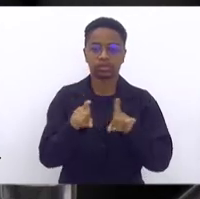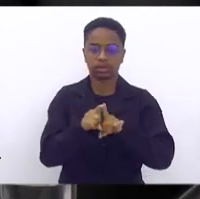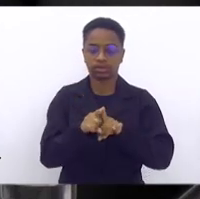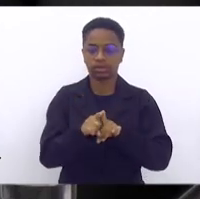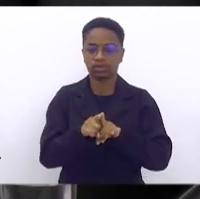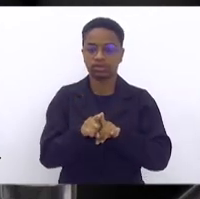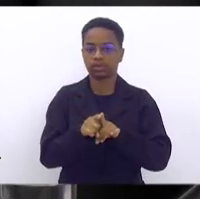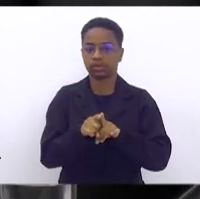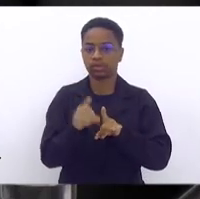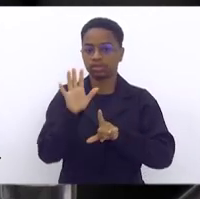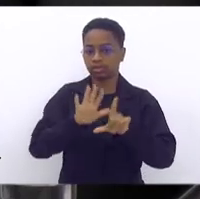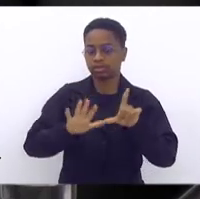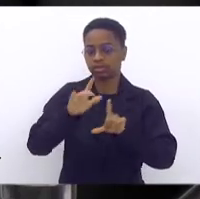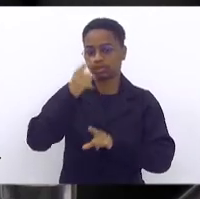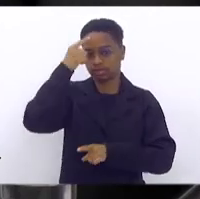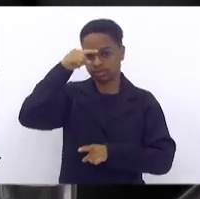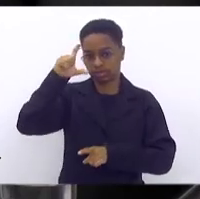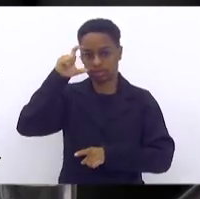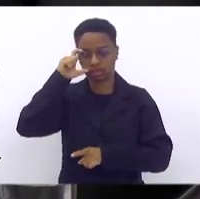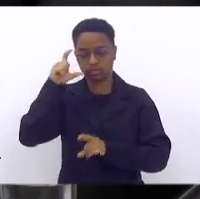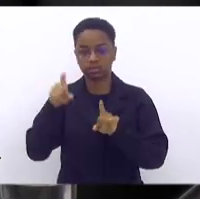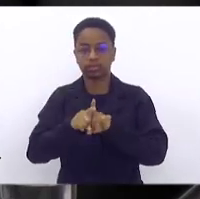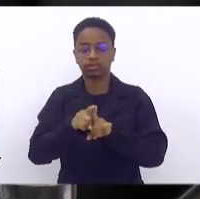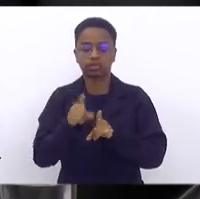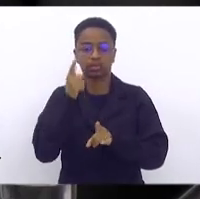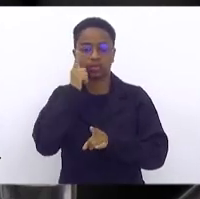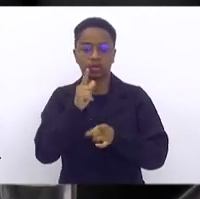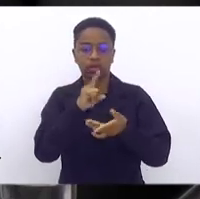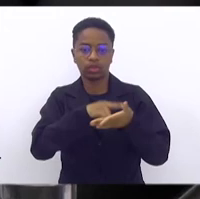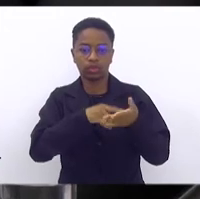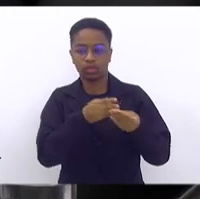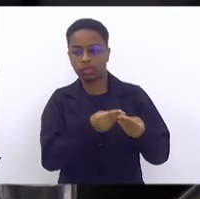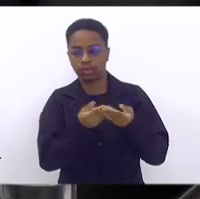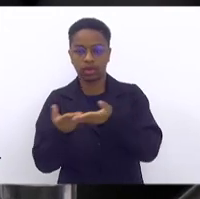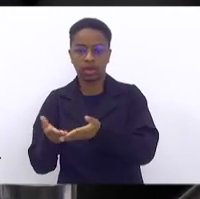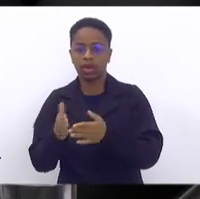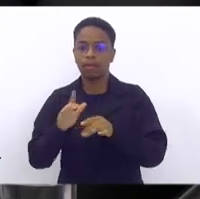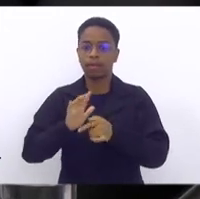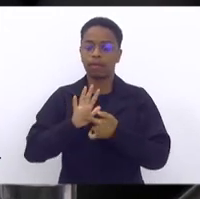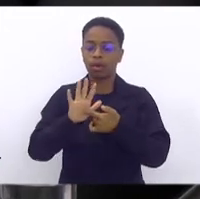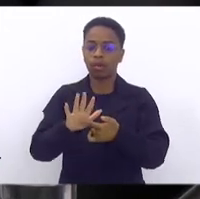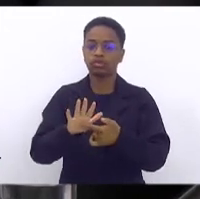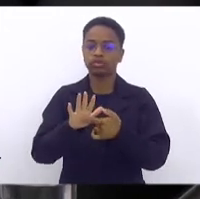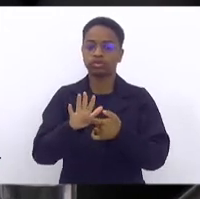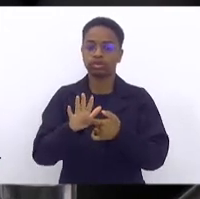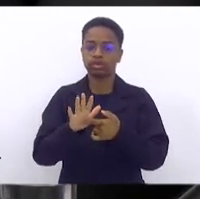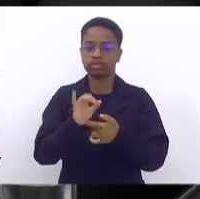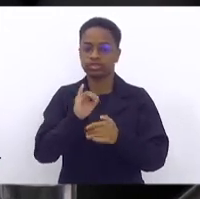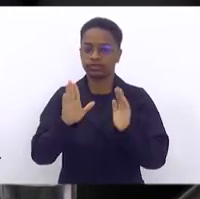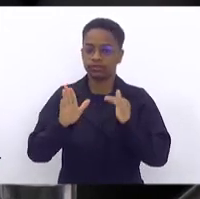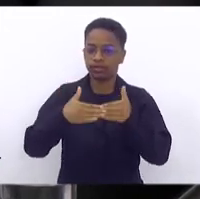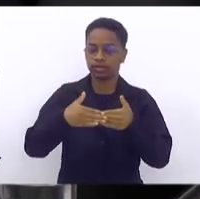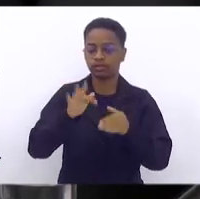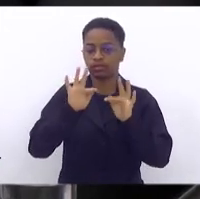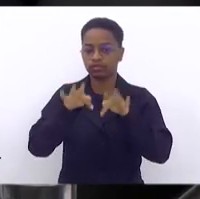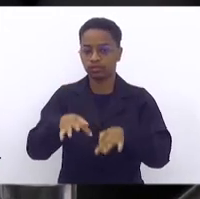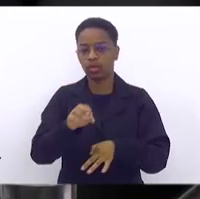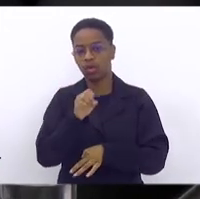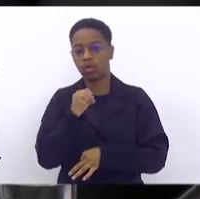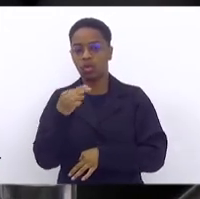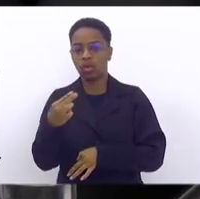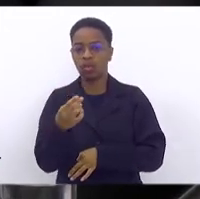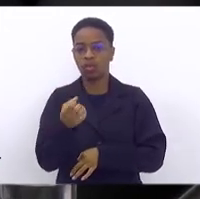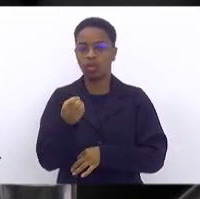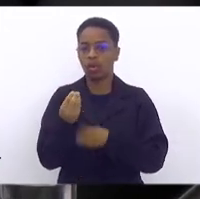enfim, a patrulha já receber quando aquela medida protetiva foi enviada, né, qual o status do caso, e isso a gente procura cada vez